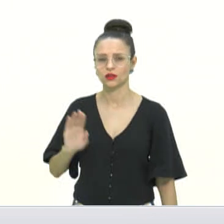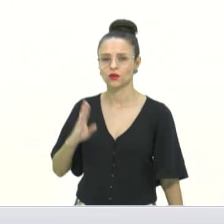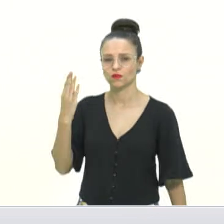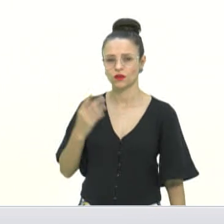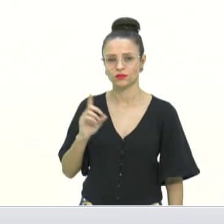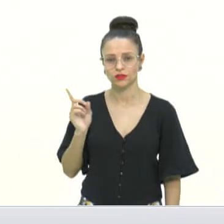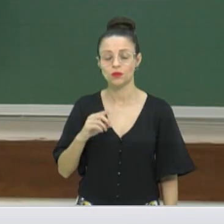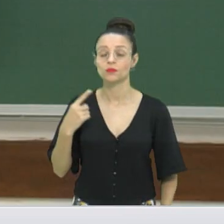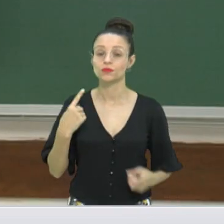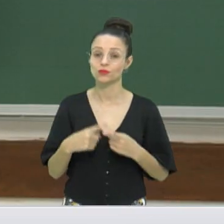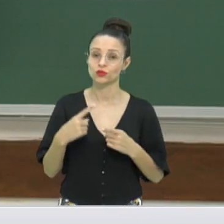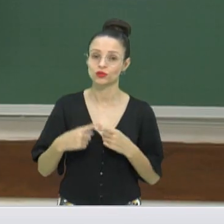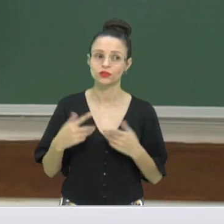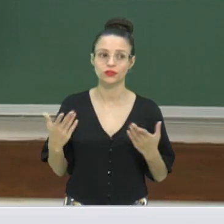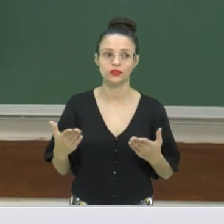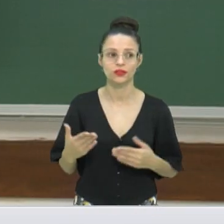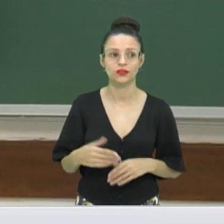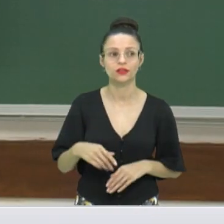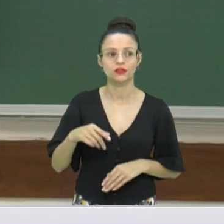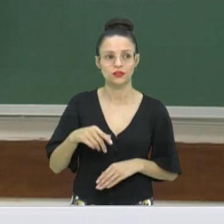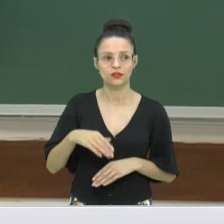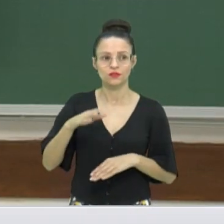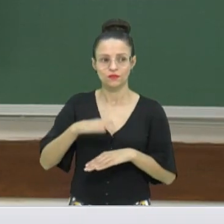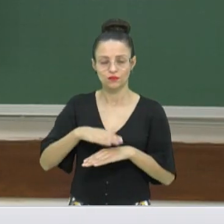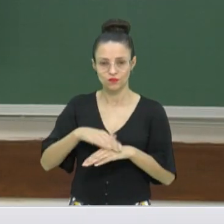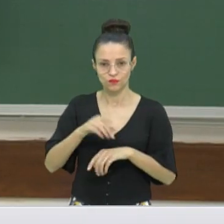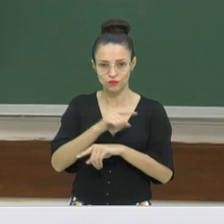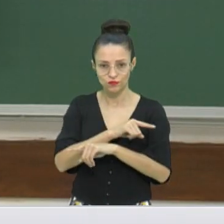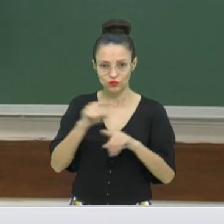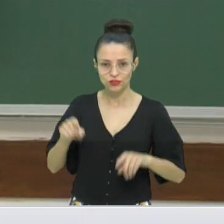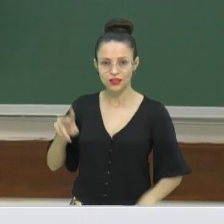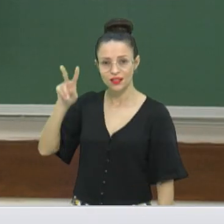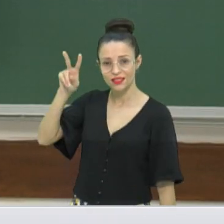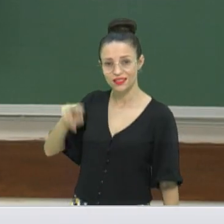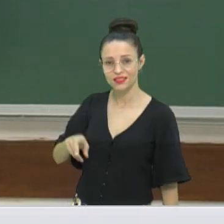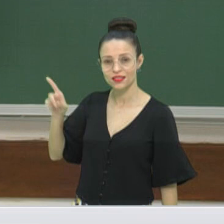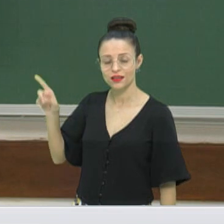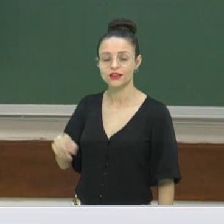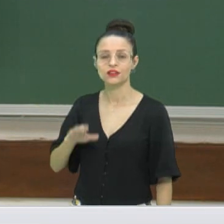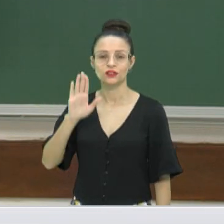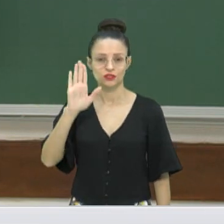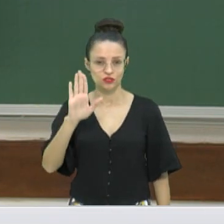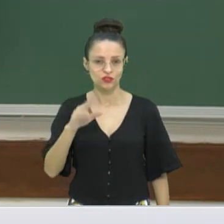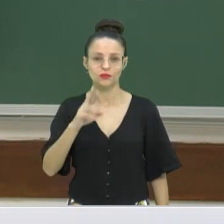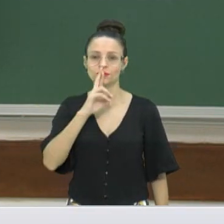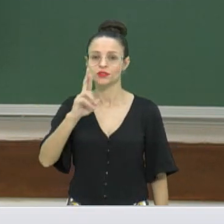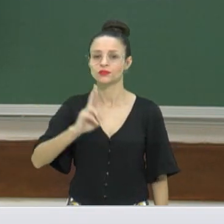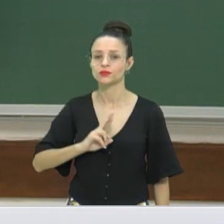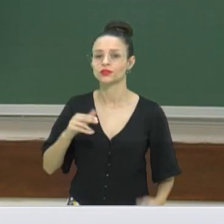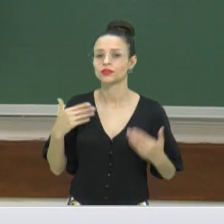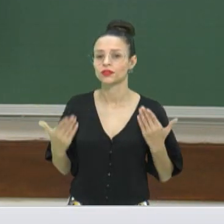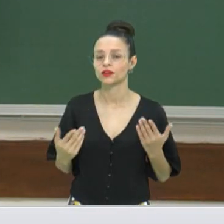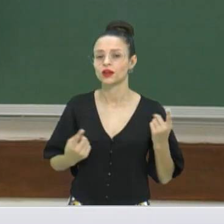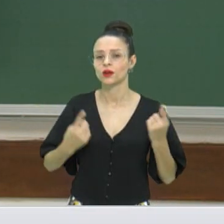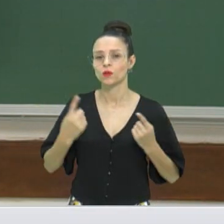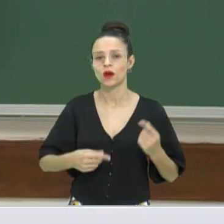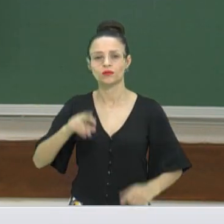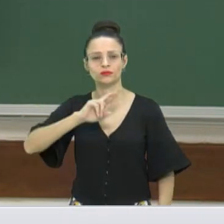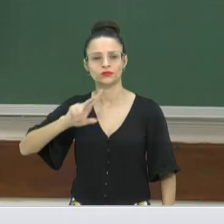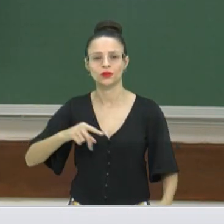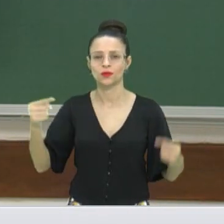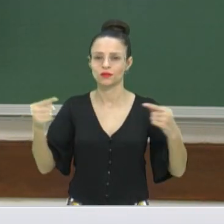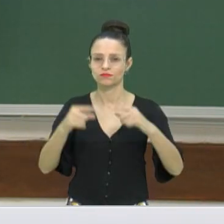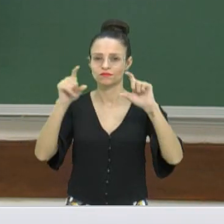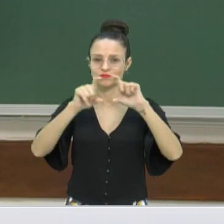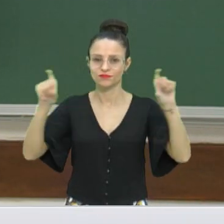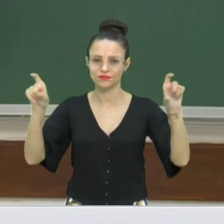quê? Vou deixar um tempinho agora no quiz para você. Você vai ler as questões e vai dizer para mim aquela que não